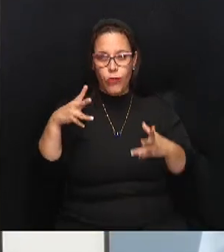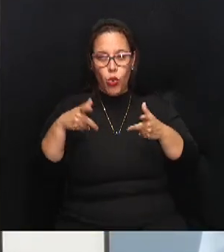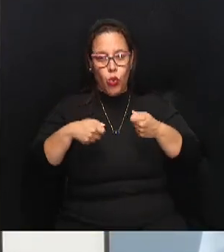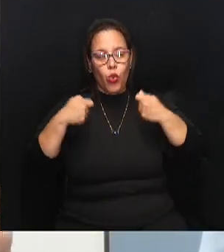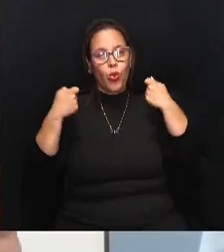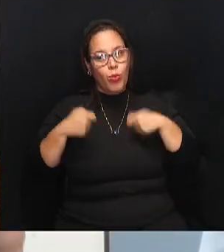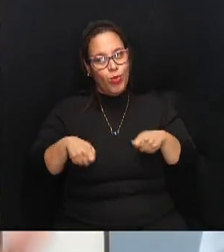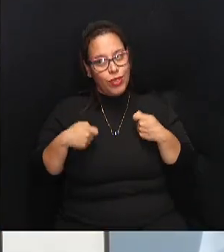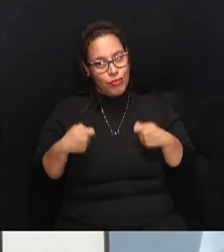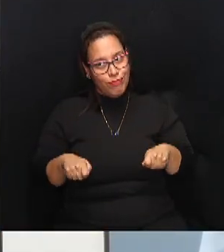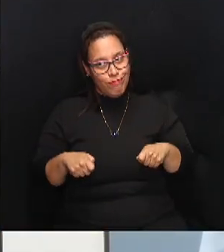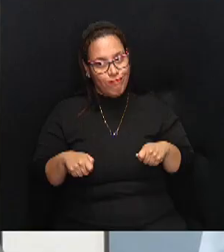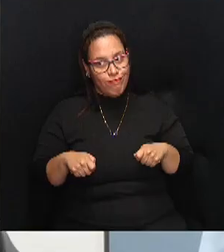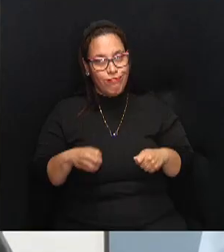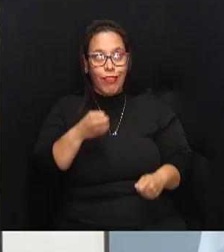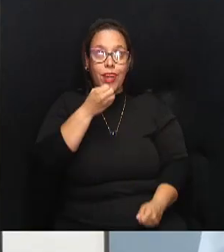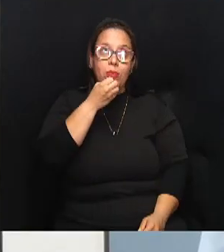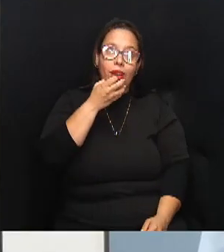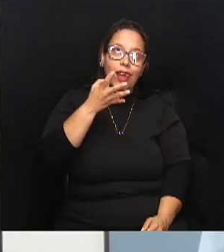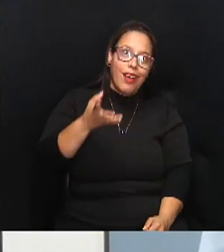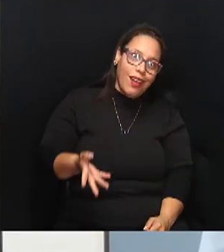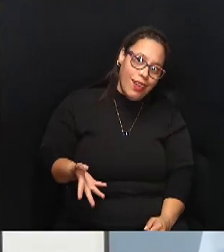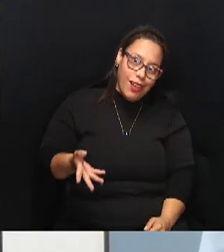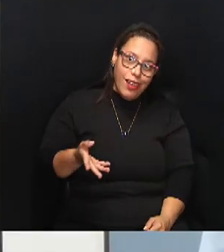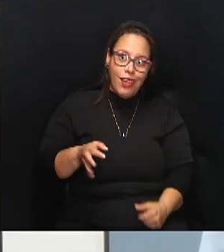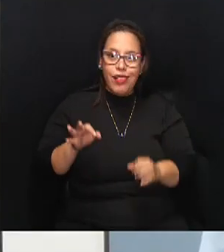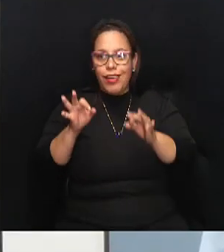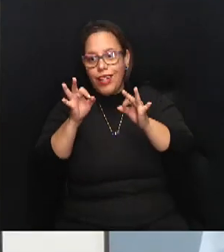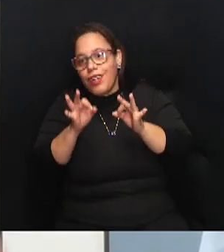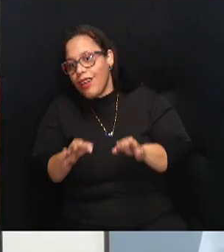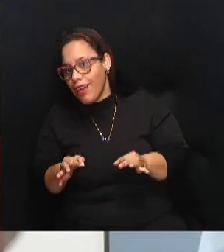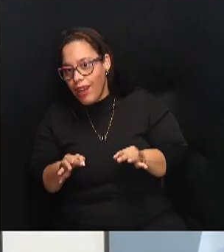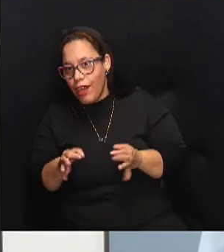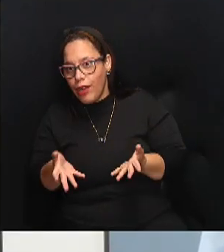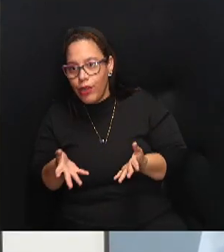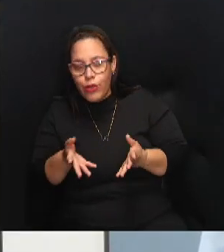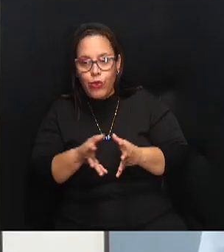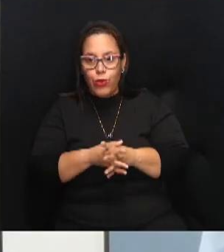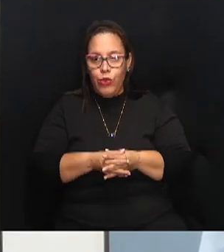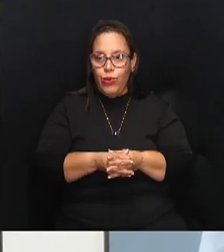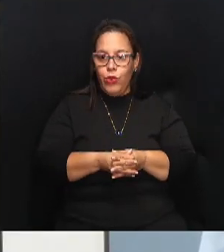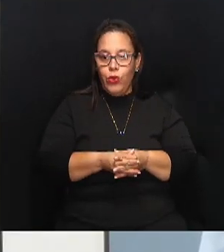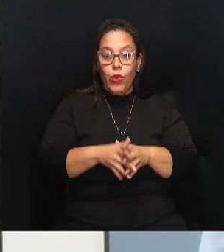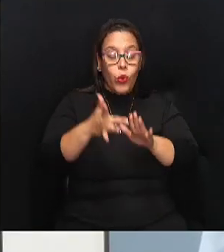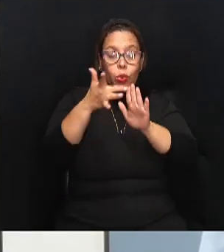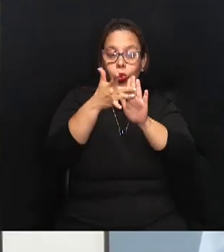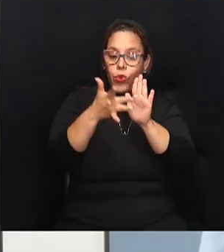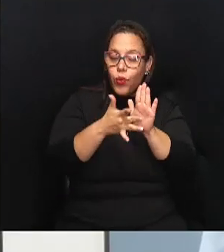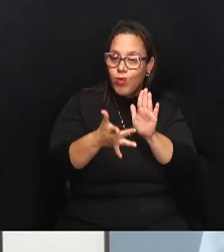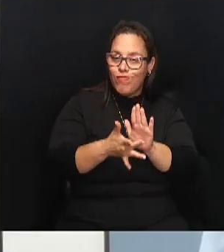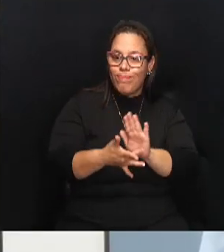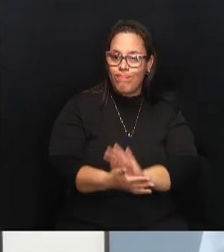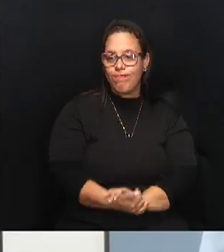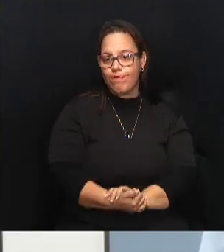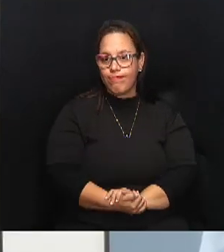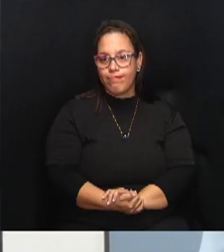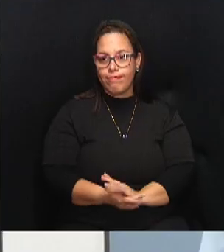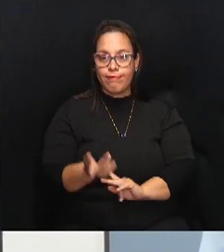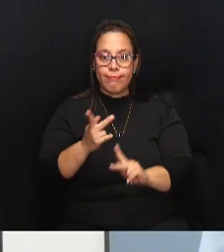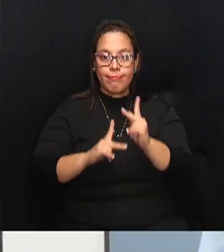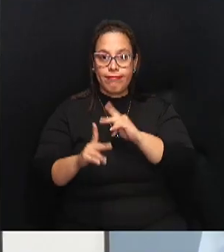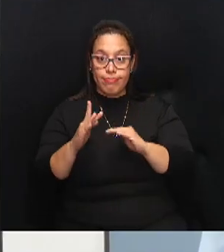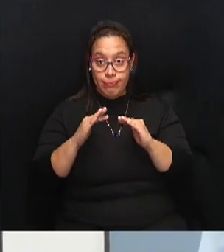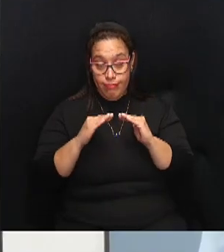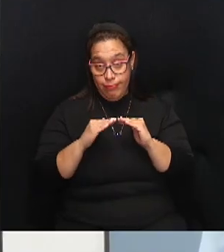né? Tudo vai bem, tudo dá certo, tudo que a gente traz aqui de pauta, a população com